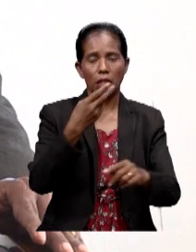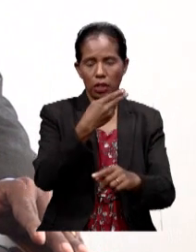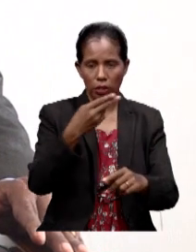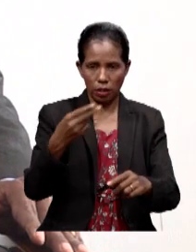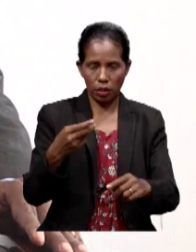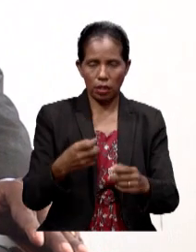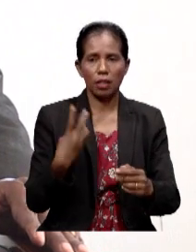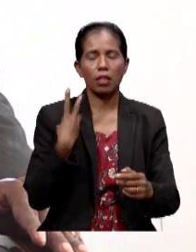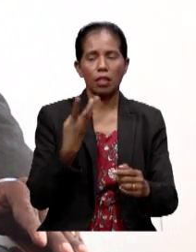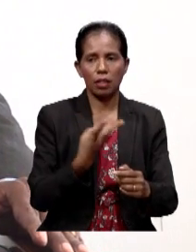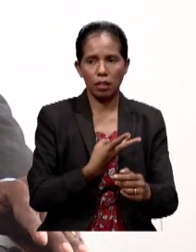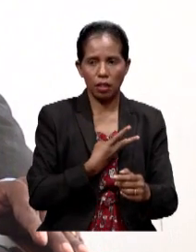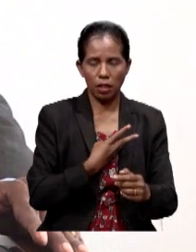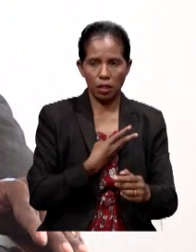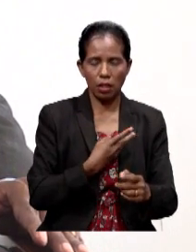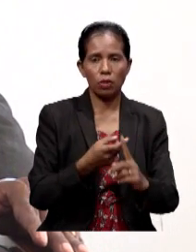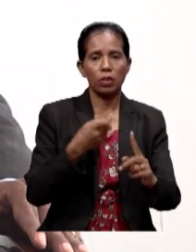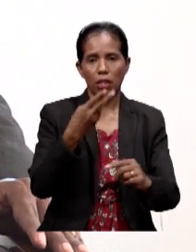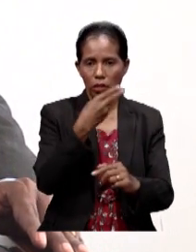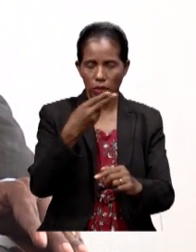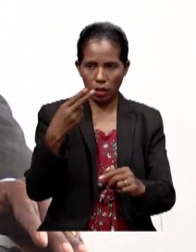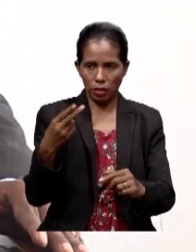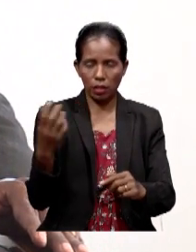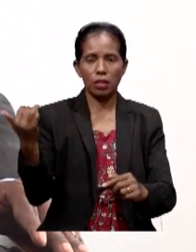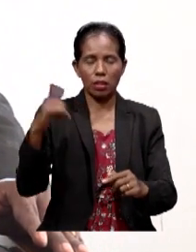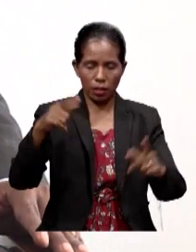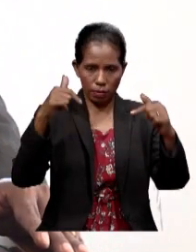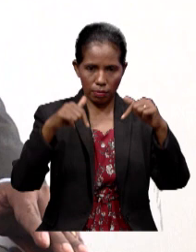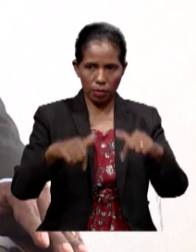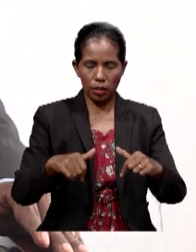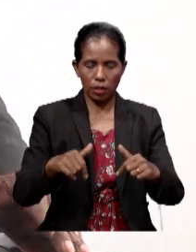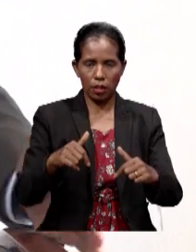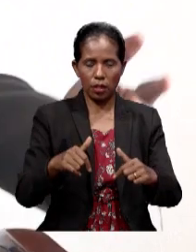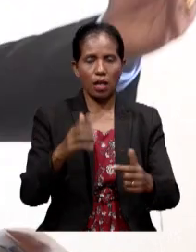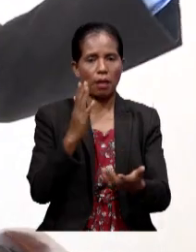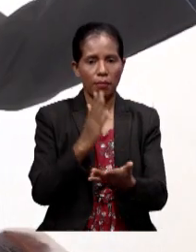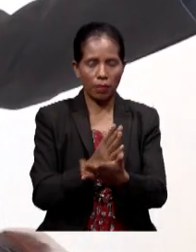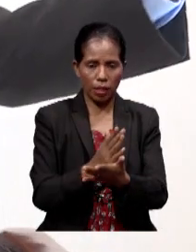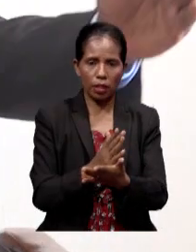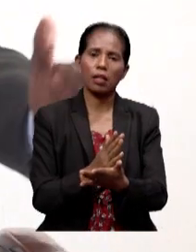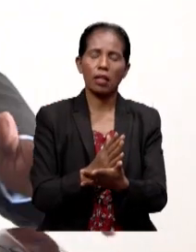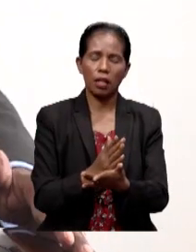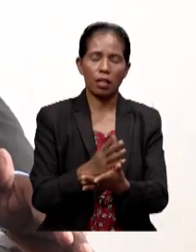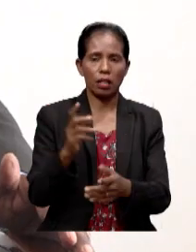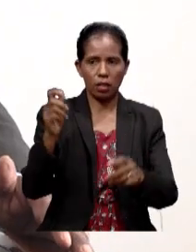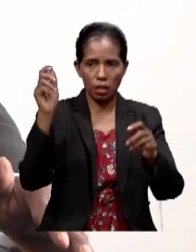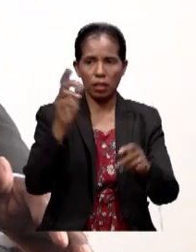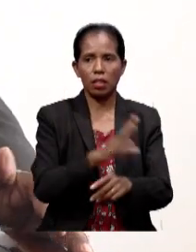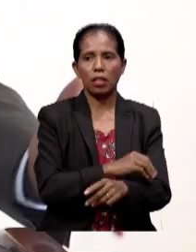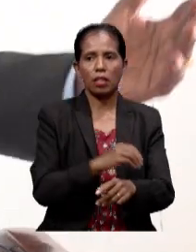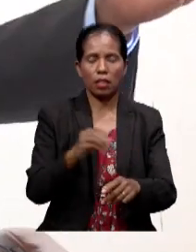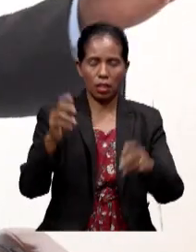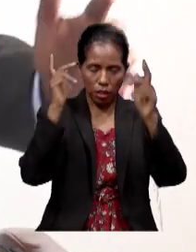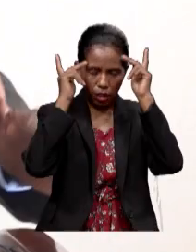tanto y tenía la parte indonesia, será mai, se hatu asa pasajeros y ha ya TP,